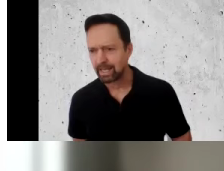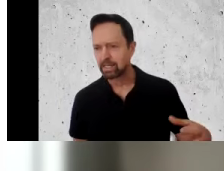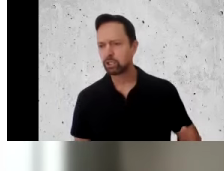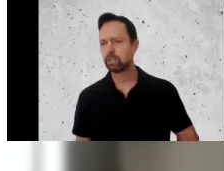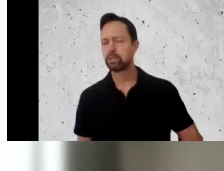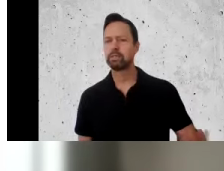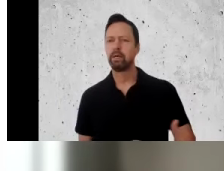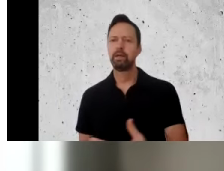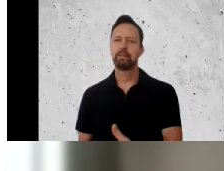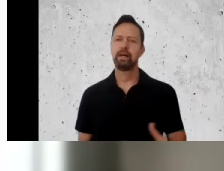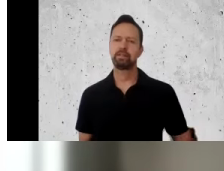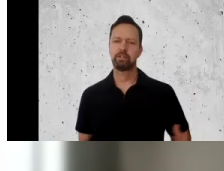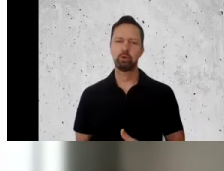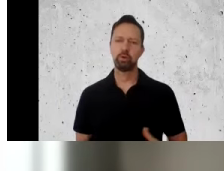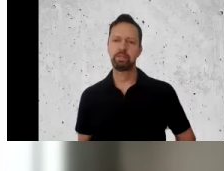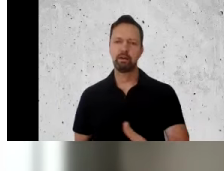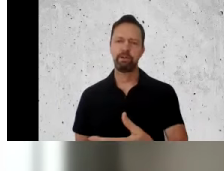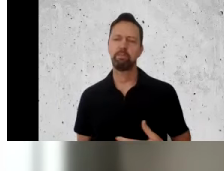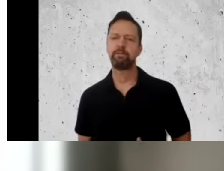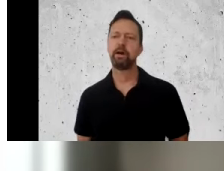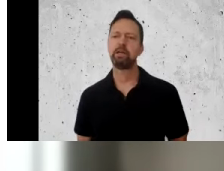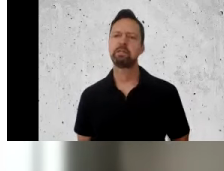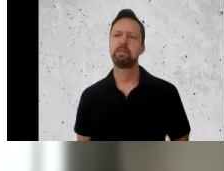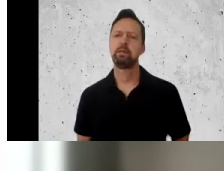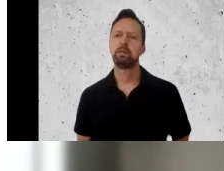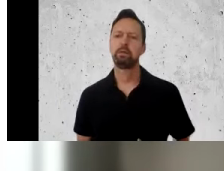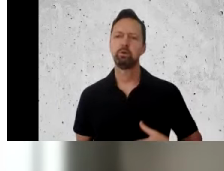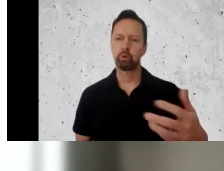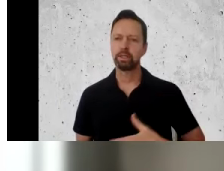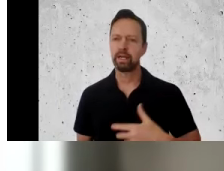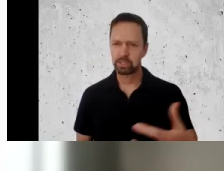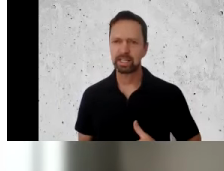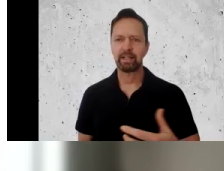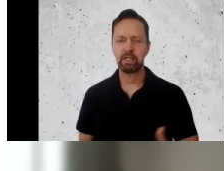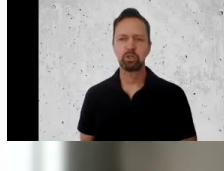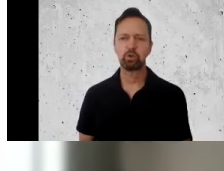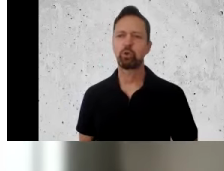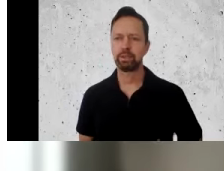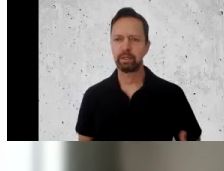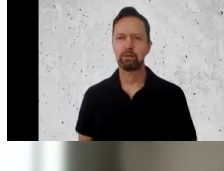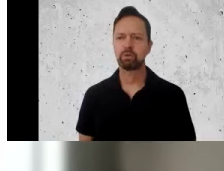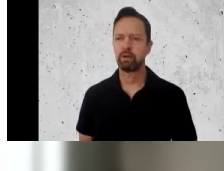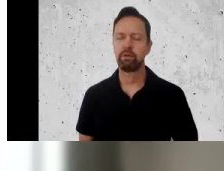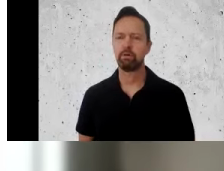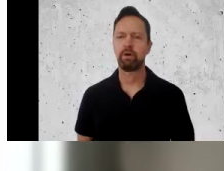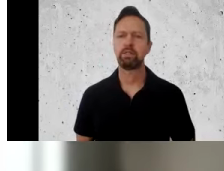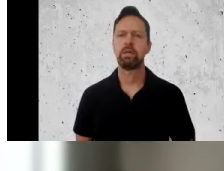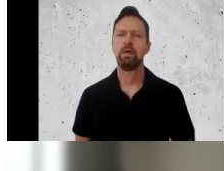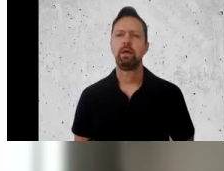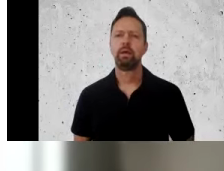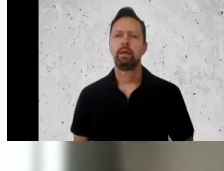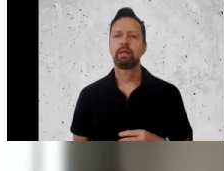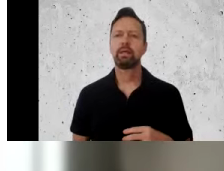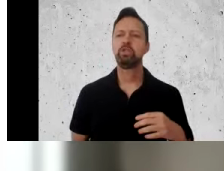as características das ações que a firma faz, dos contratos, as características dos contratos que a firma